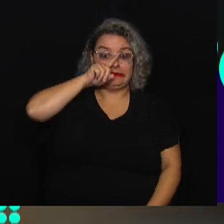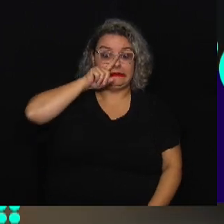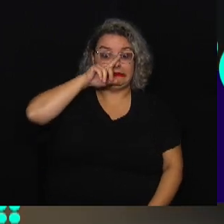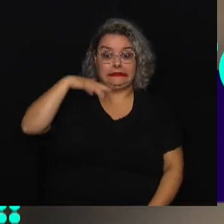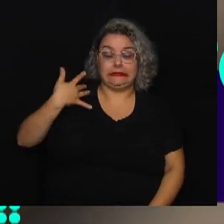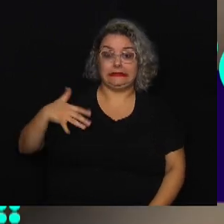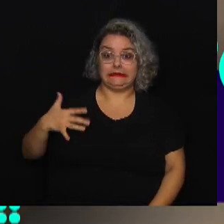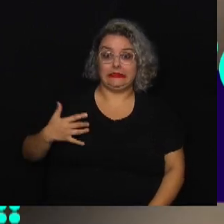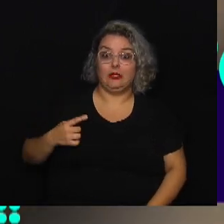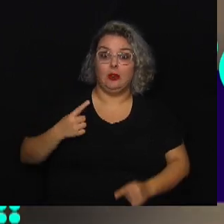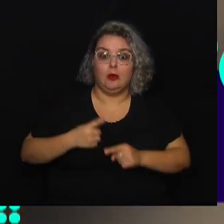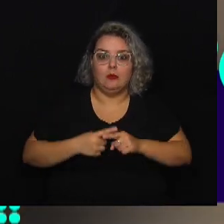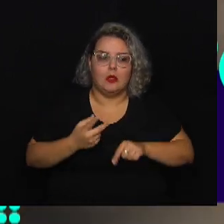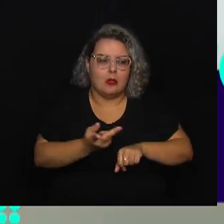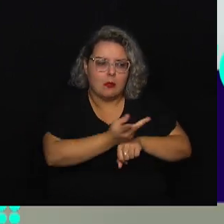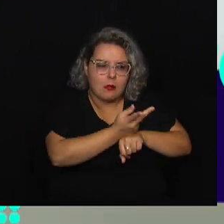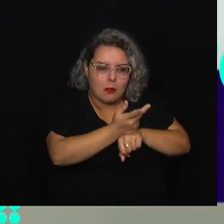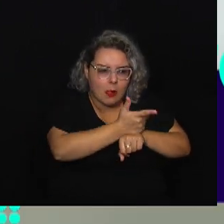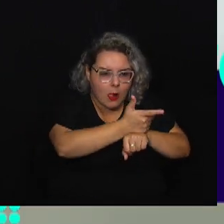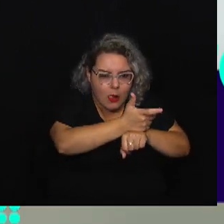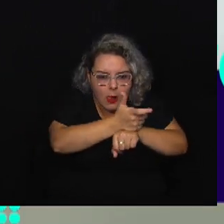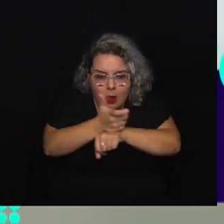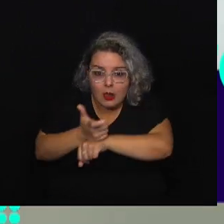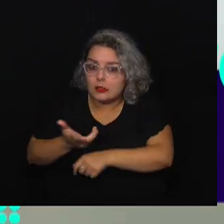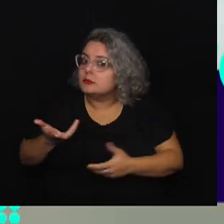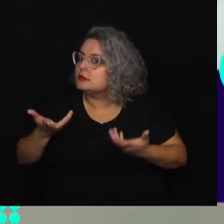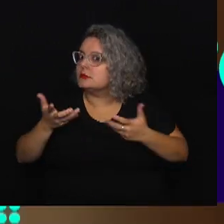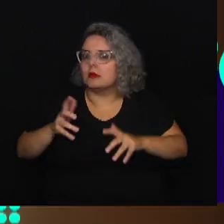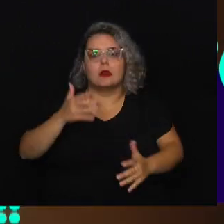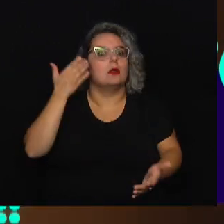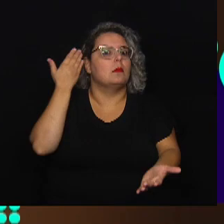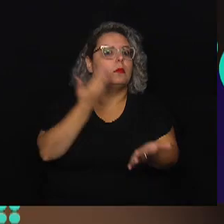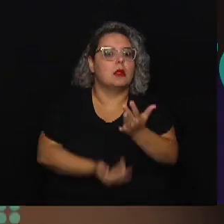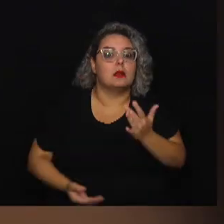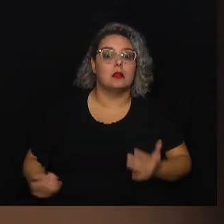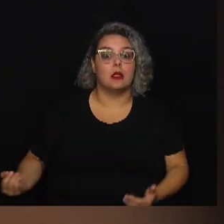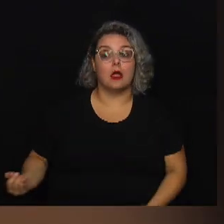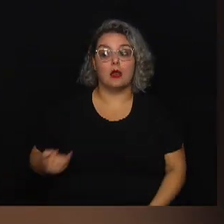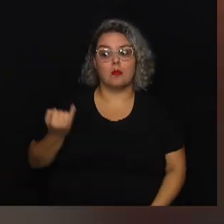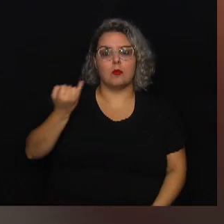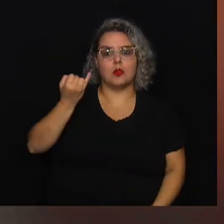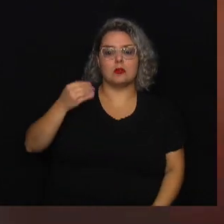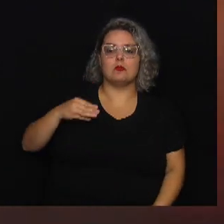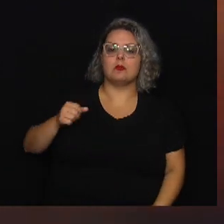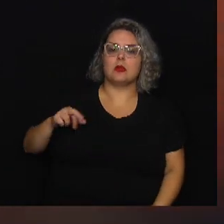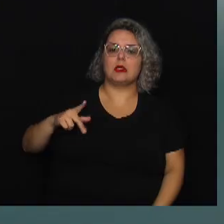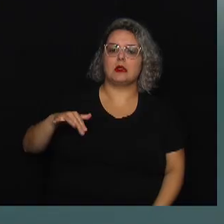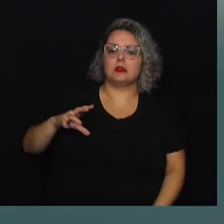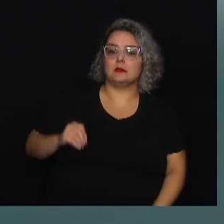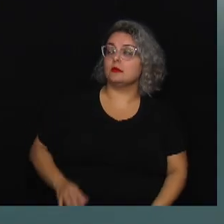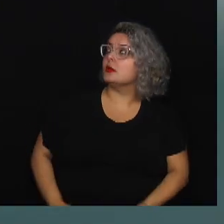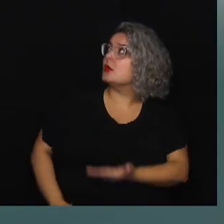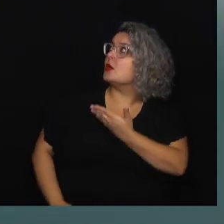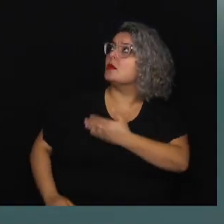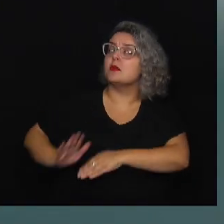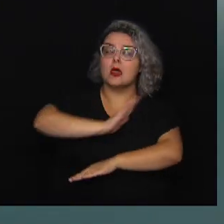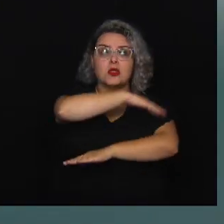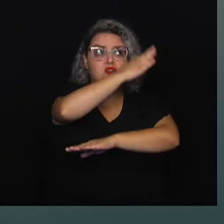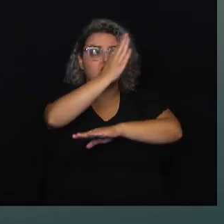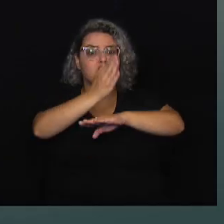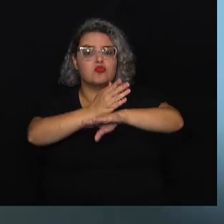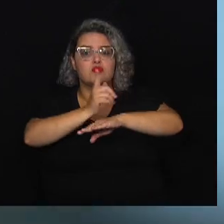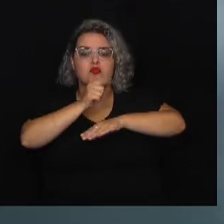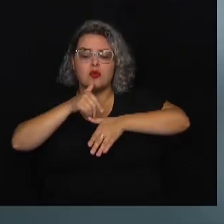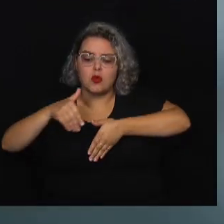os caçadores não estão dispostos a perder a valiosa mercadoria. Norte, nas montanhas, ao ninho do tigre.